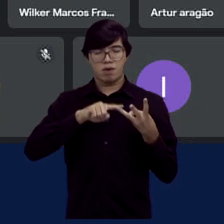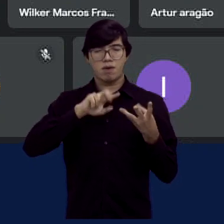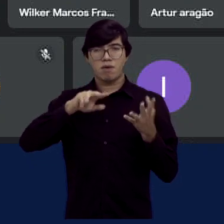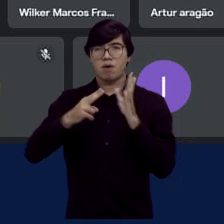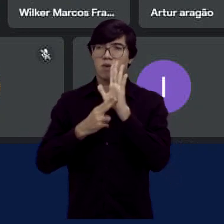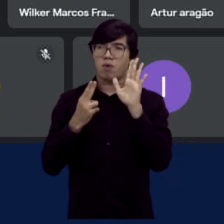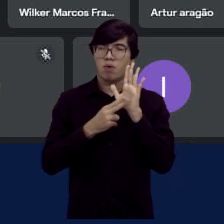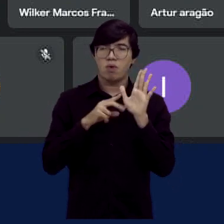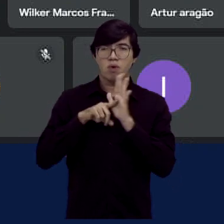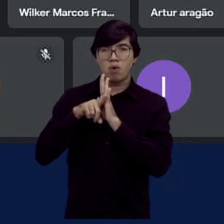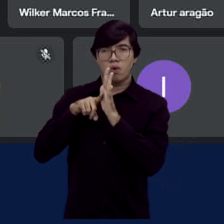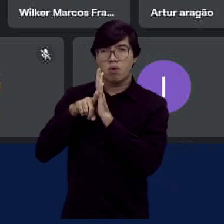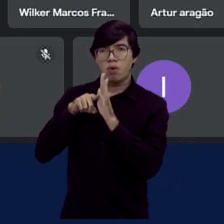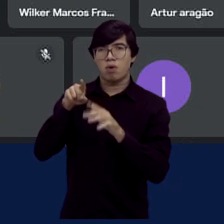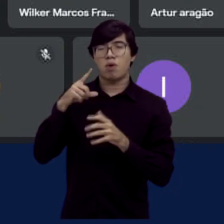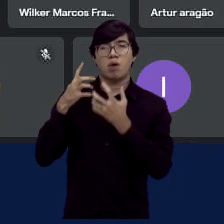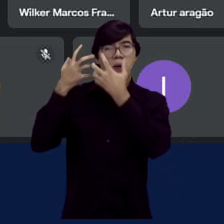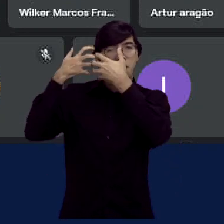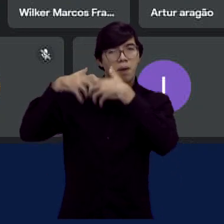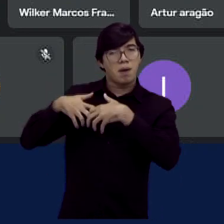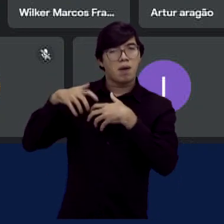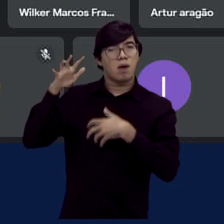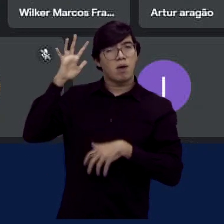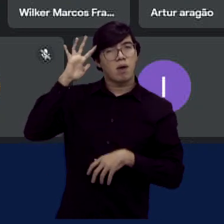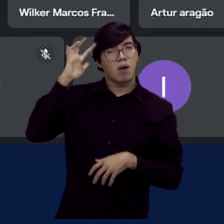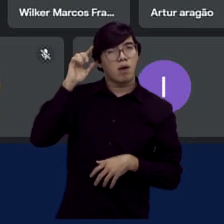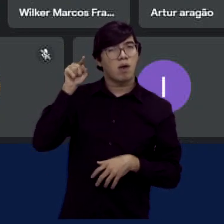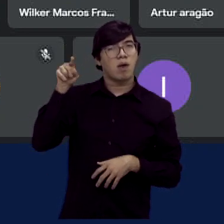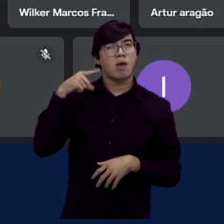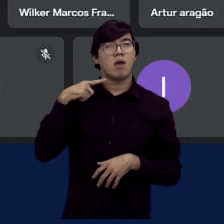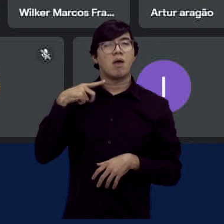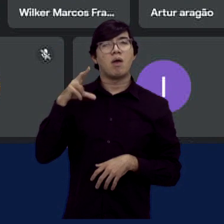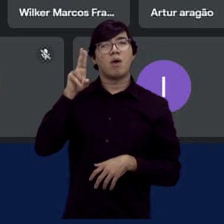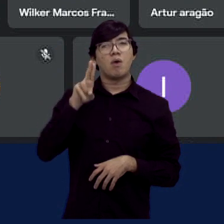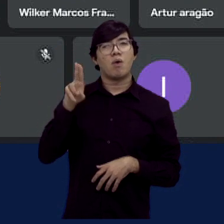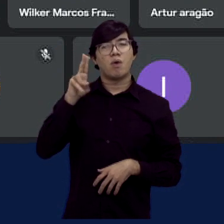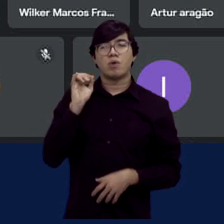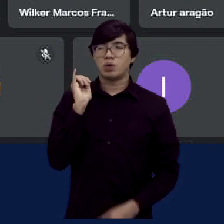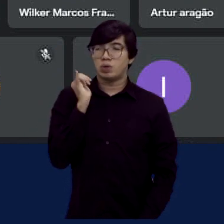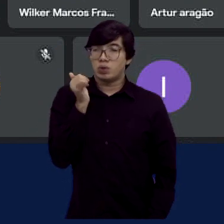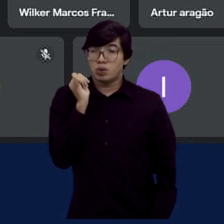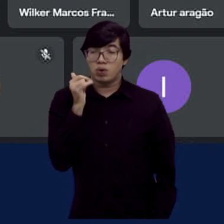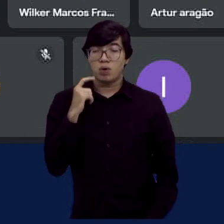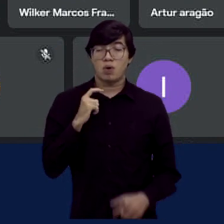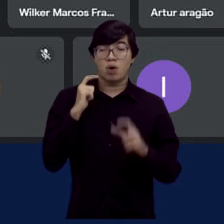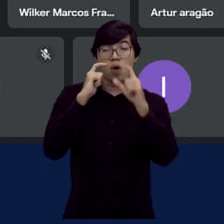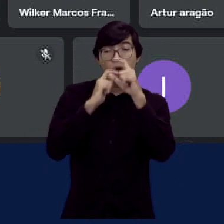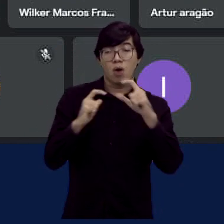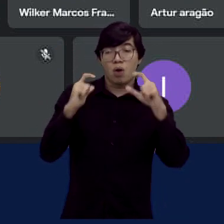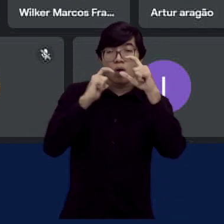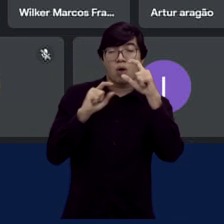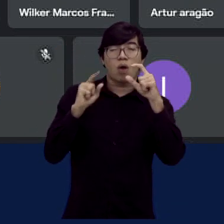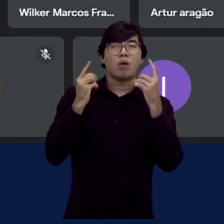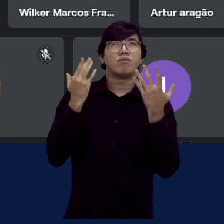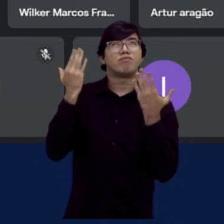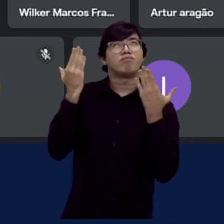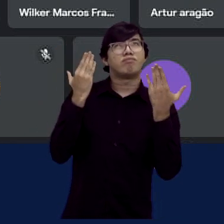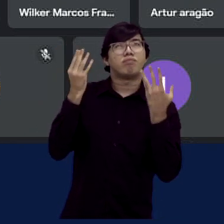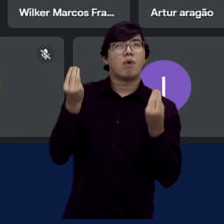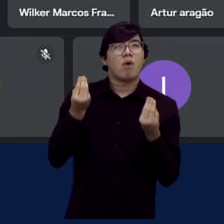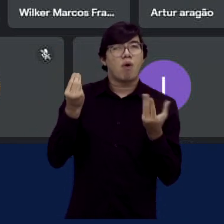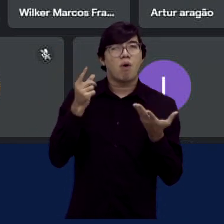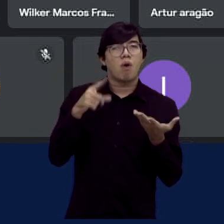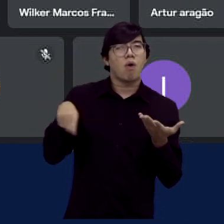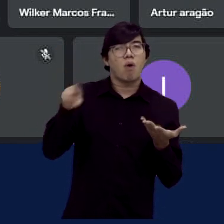pensamento, imagens e palavras, fazendo uma análise revolucionária sobre a linguagem das histórias em quadrinhos e sobre como construímos o nosso